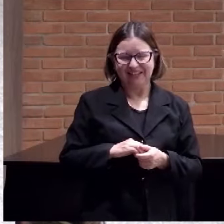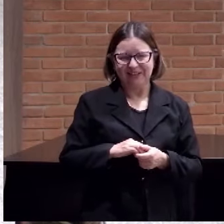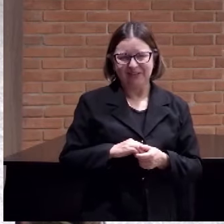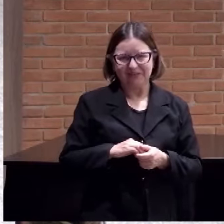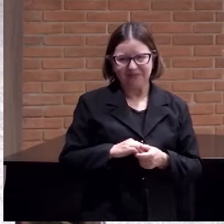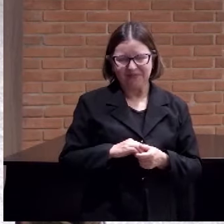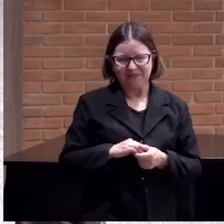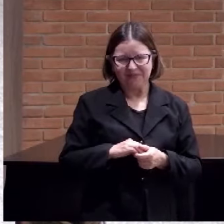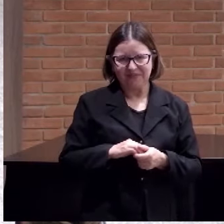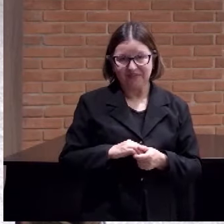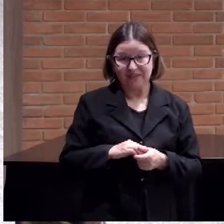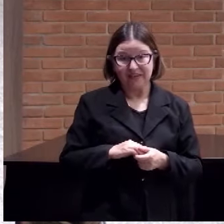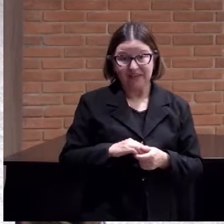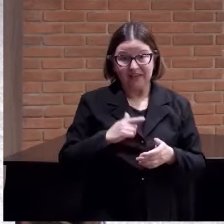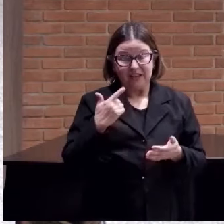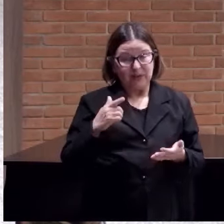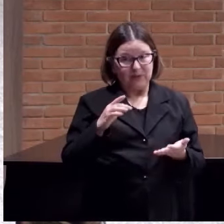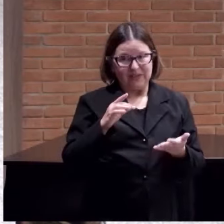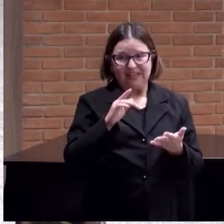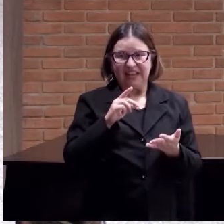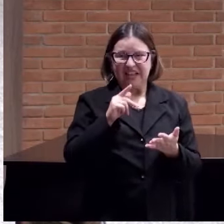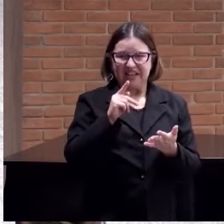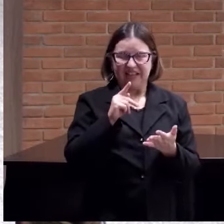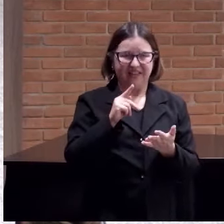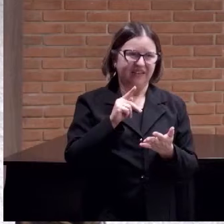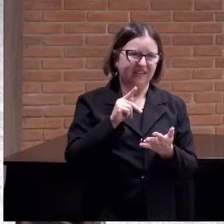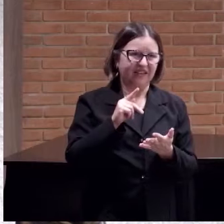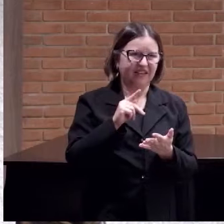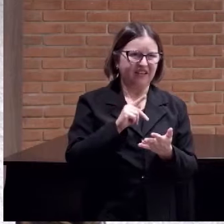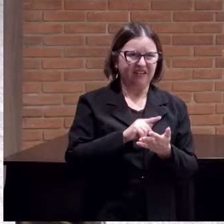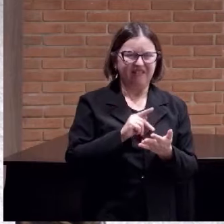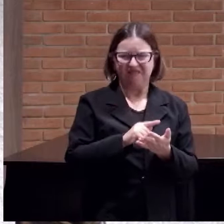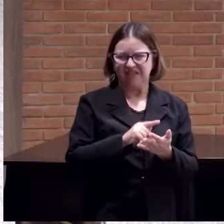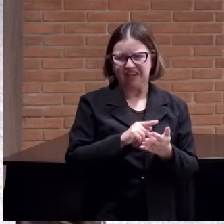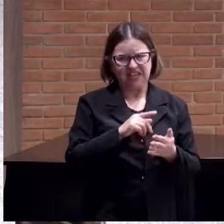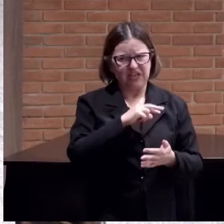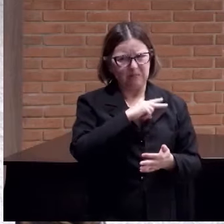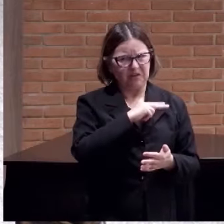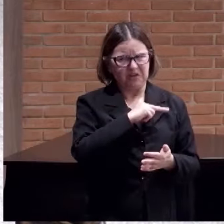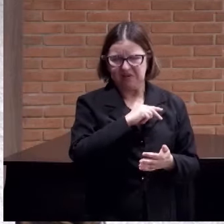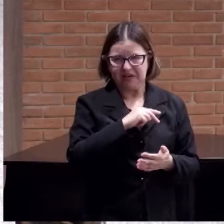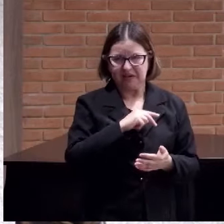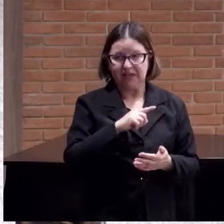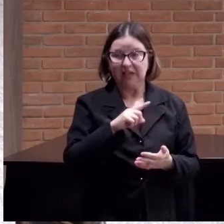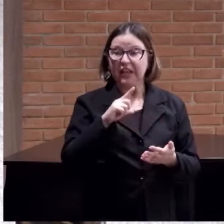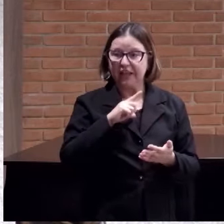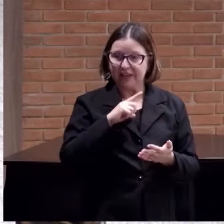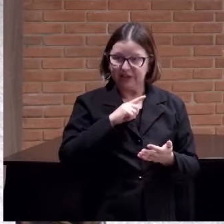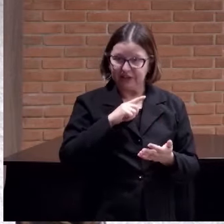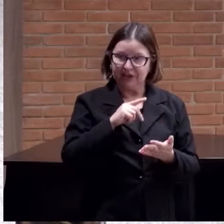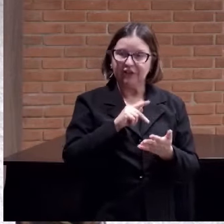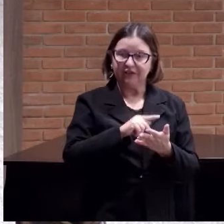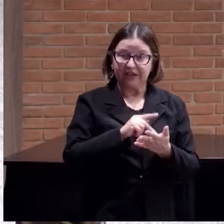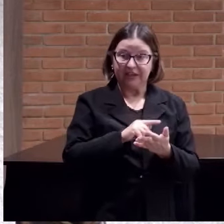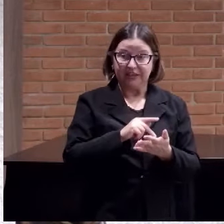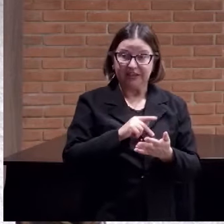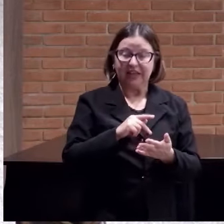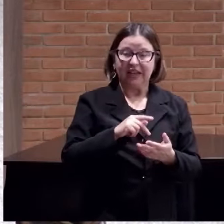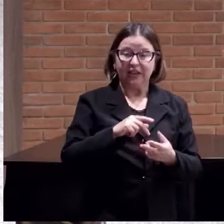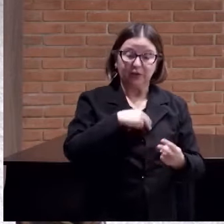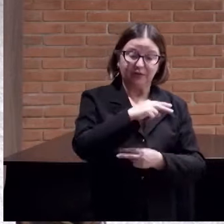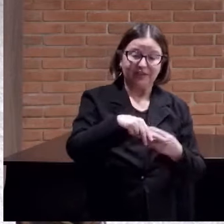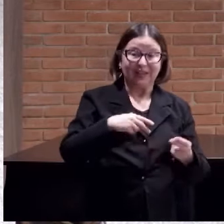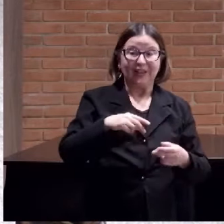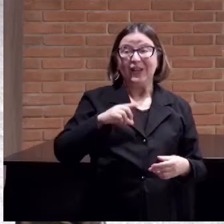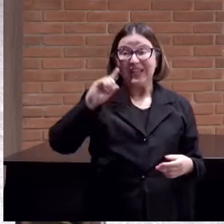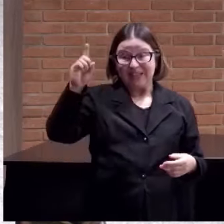Não existe verdade relativa, existe verdade universal. E a verdade universal é que Deus entrou na raça humana